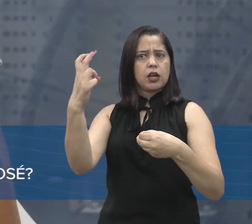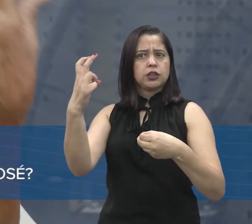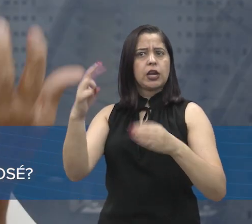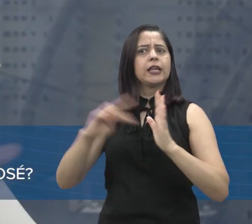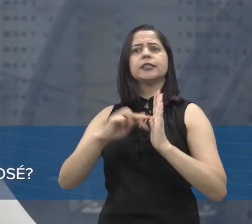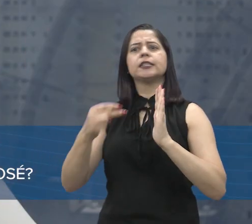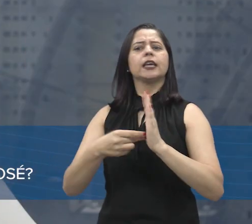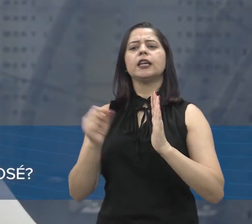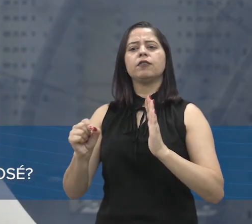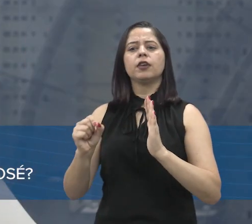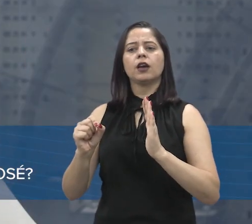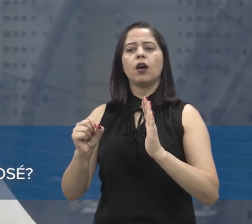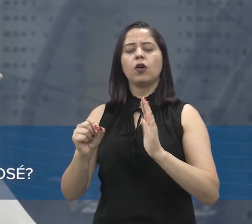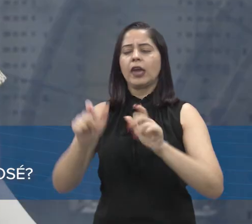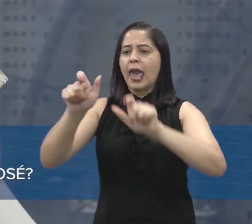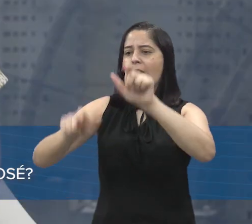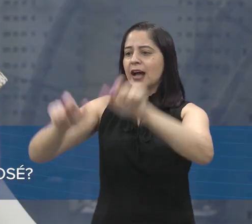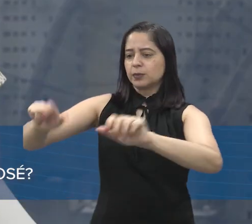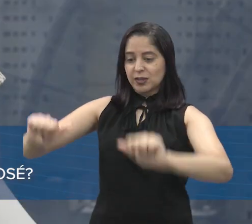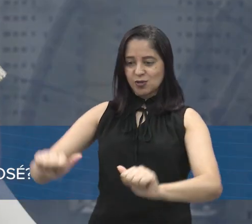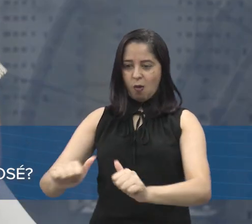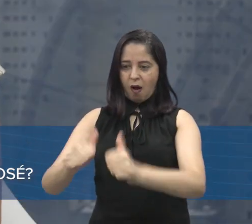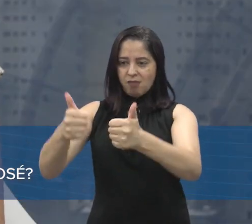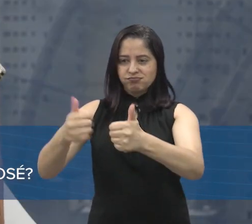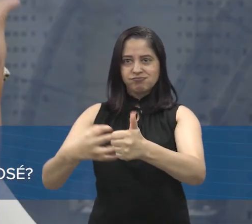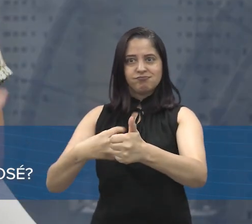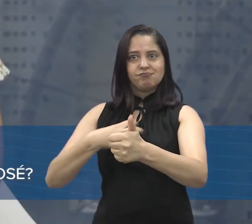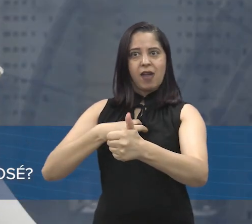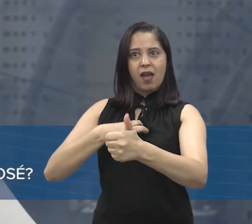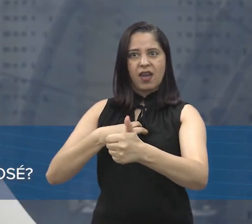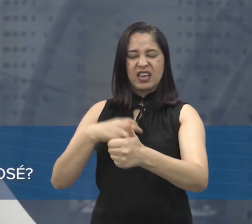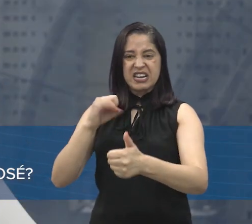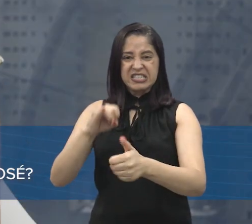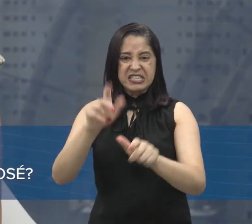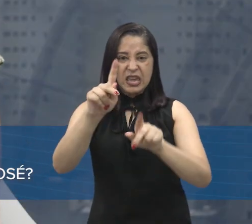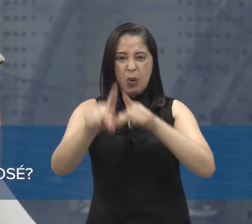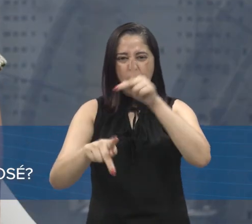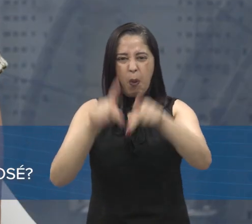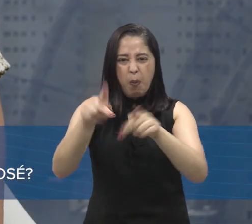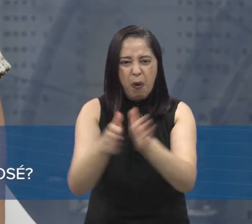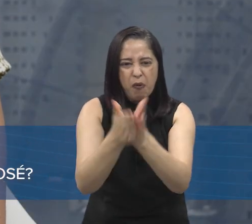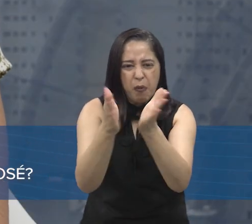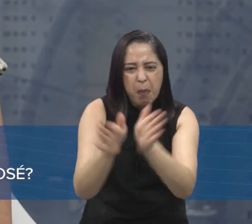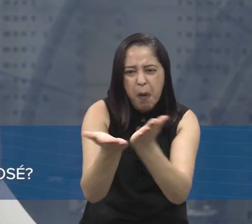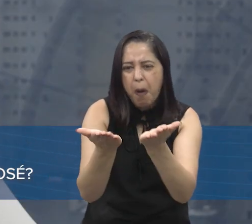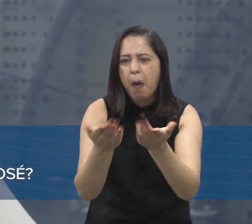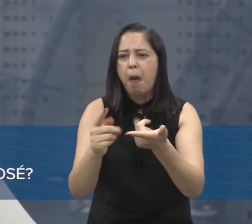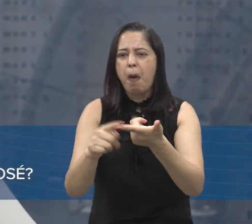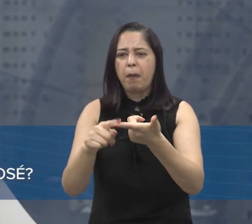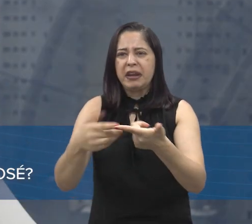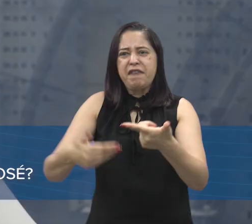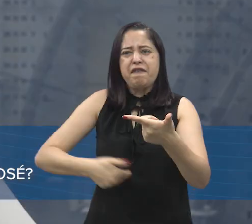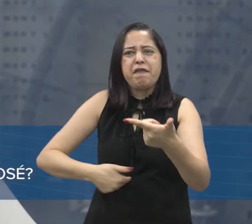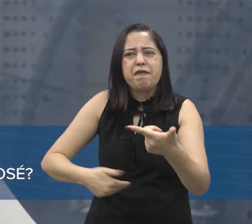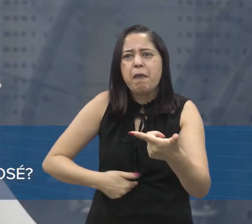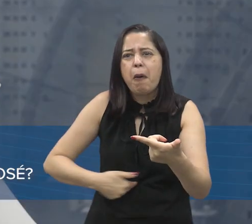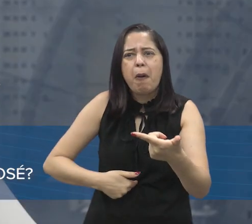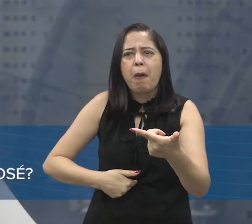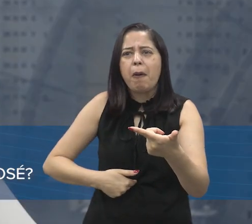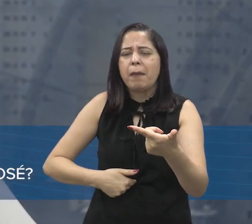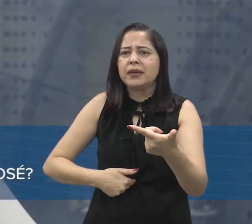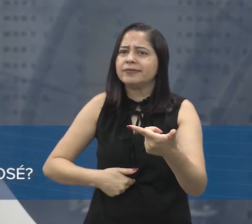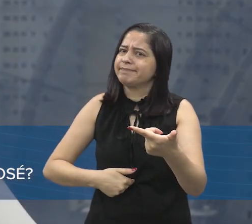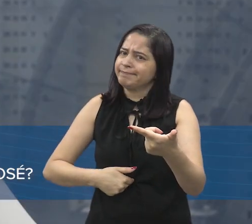eu em todas as comunidades onde elas se encontram. Uma cidade inteligente é uma cidade que vê o seu bem-estar no